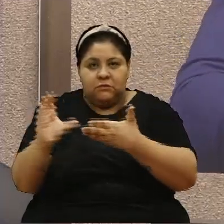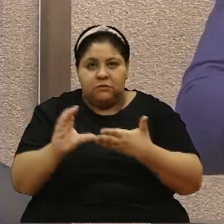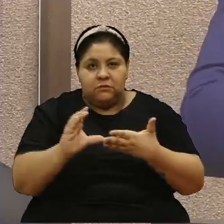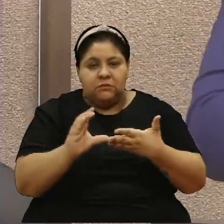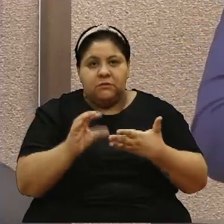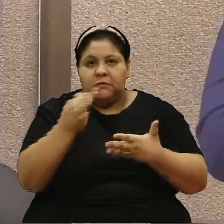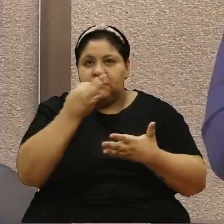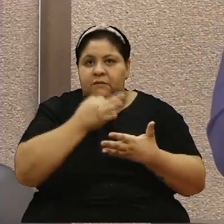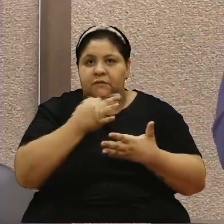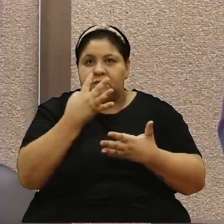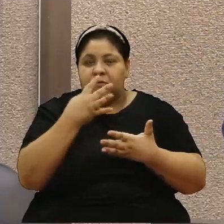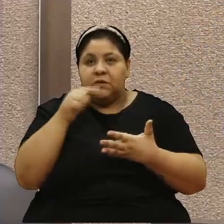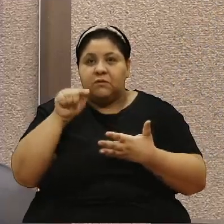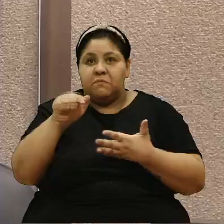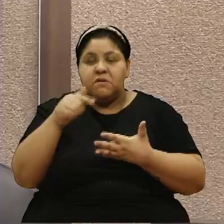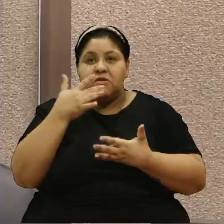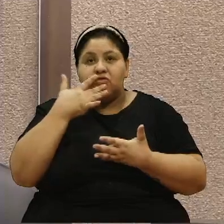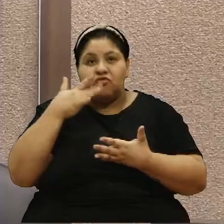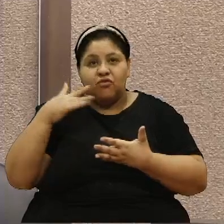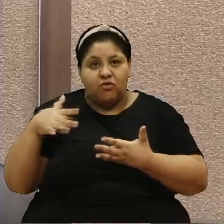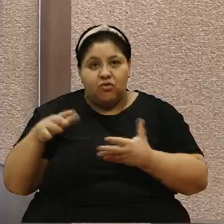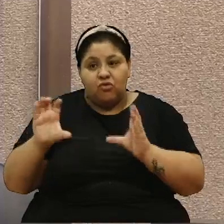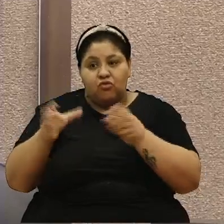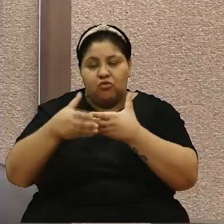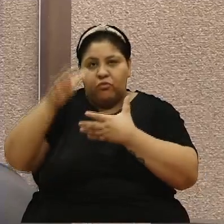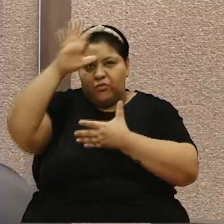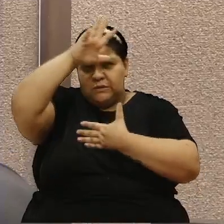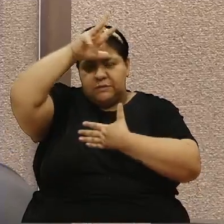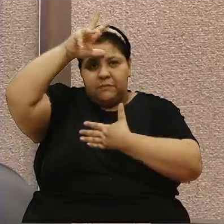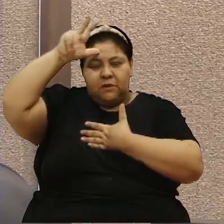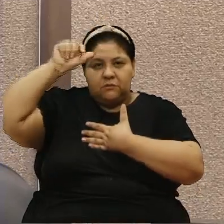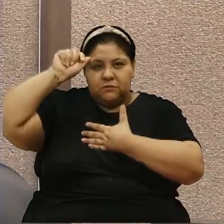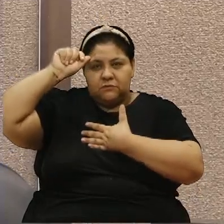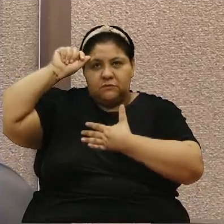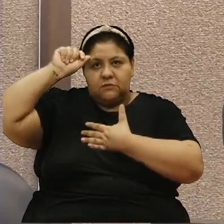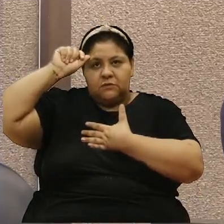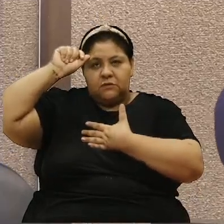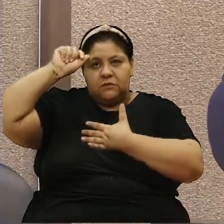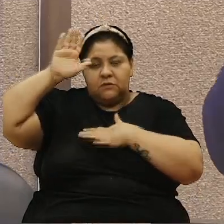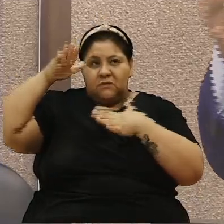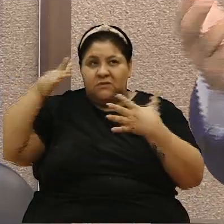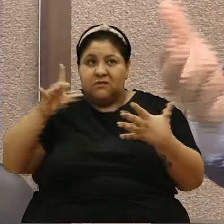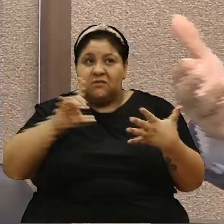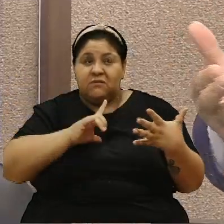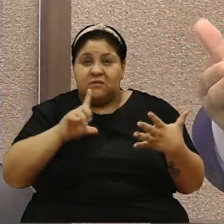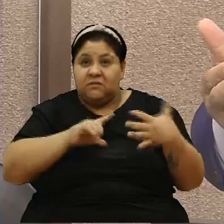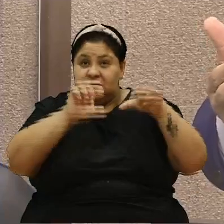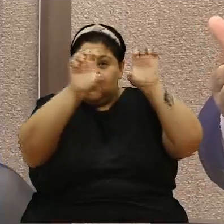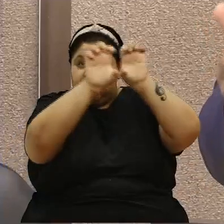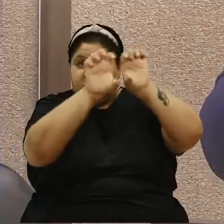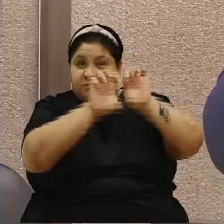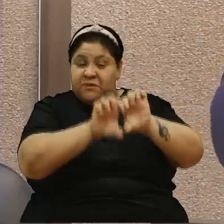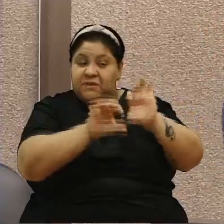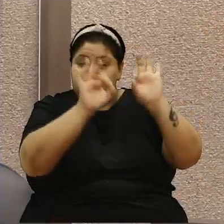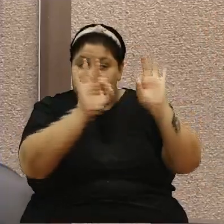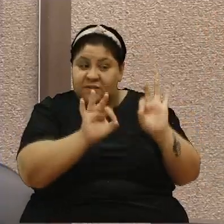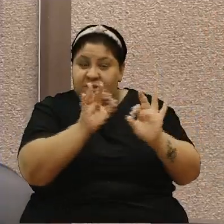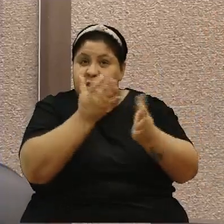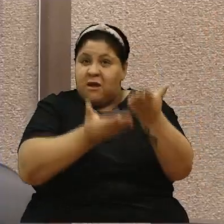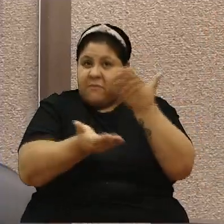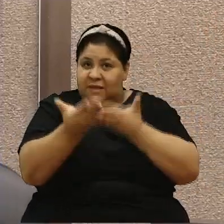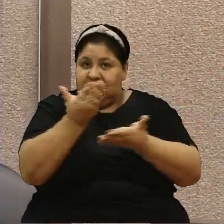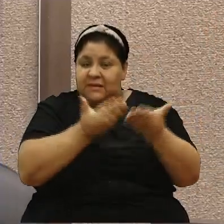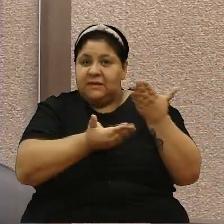falando de 4 mil crianças na rede municipal. Será que nós temos uma estrutura adequada para atender